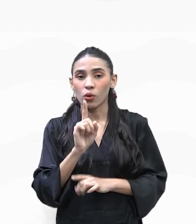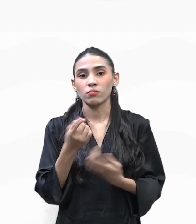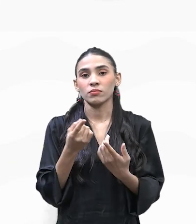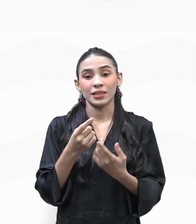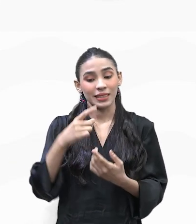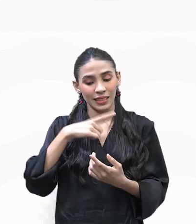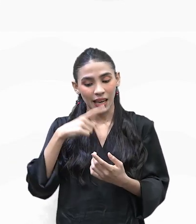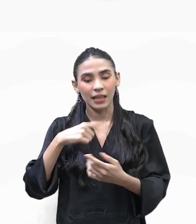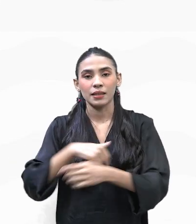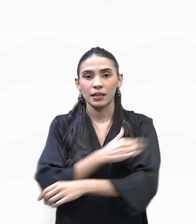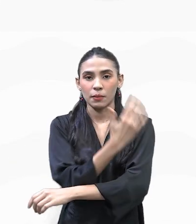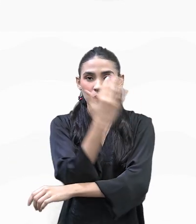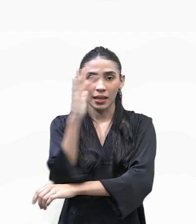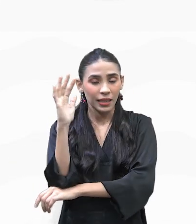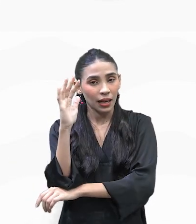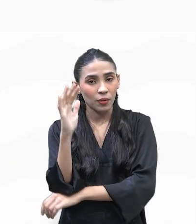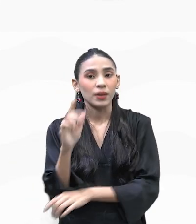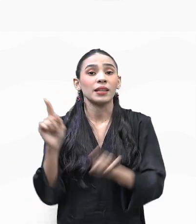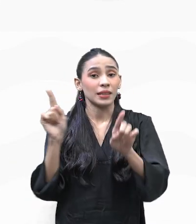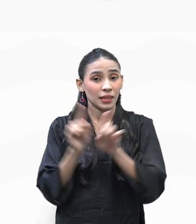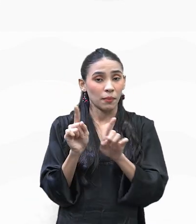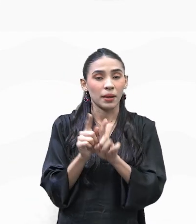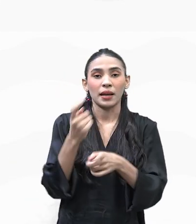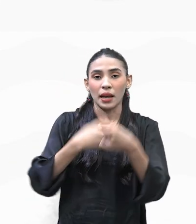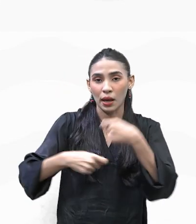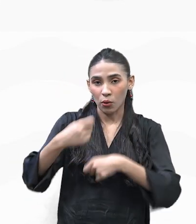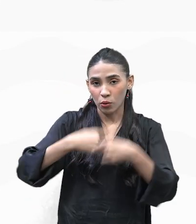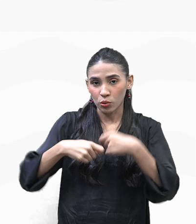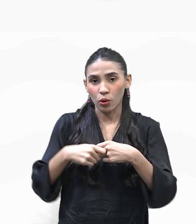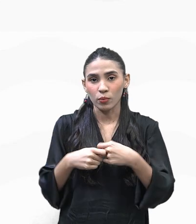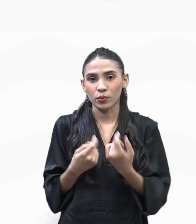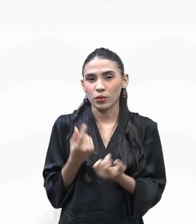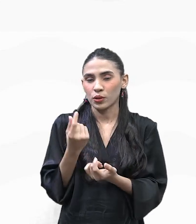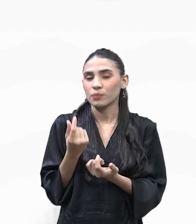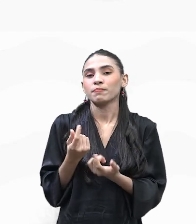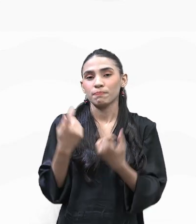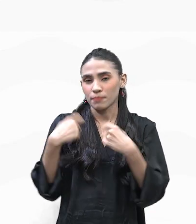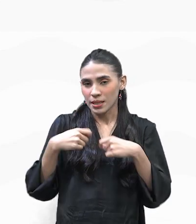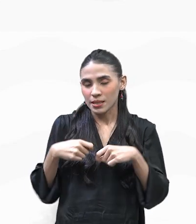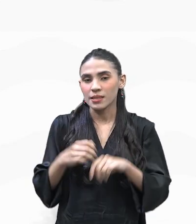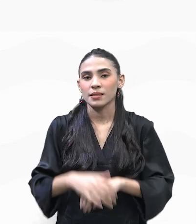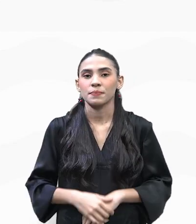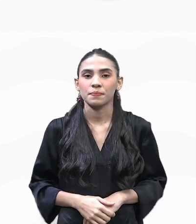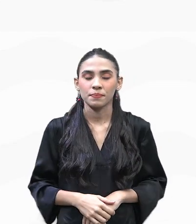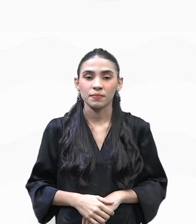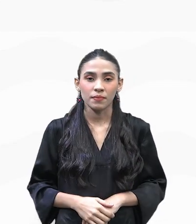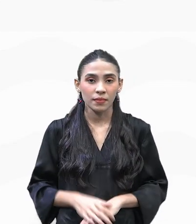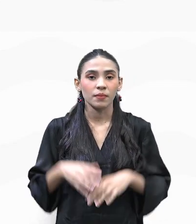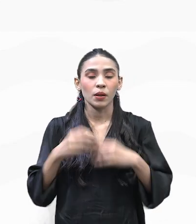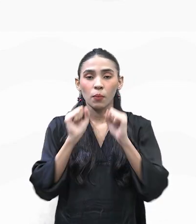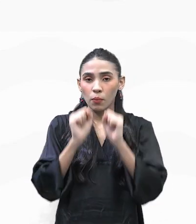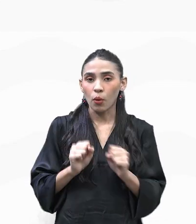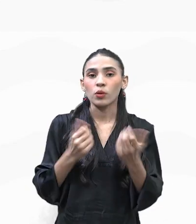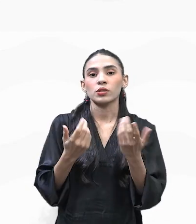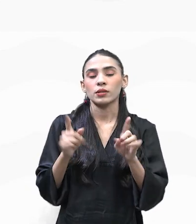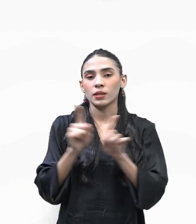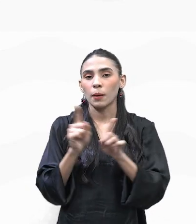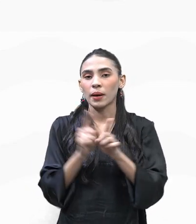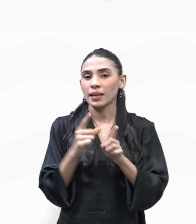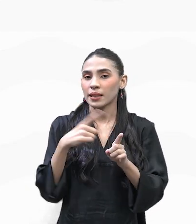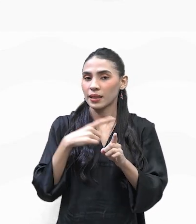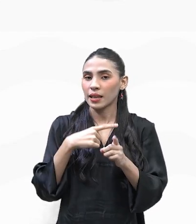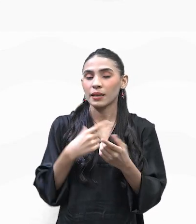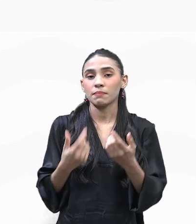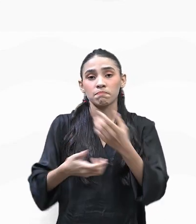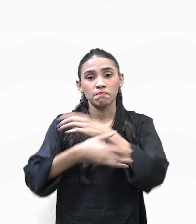também o ambiental, certo? E lógico, econômico, e como a Rafa já falou, ninguém trabalha de graça. Então, isso pode envolver parcerias, tá bom, gente?